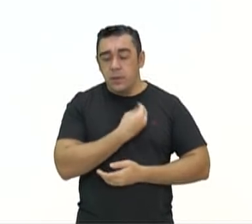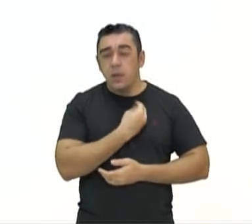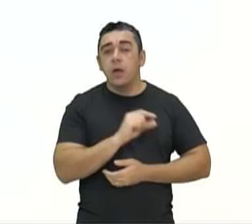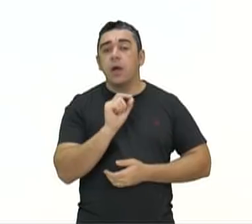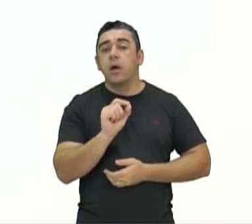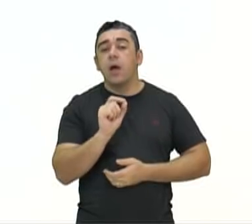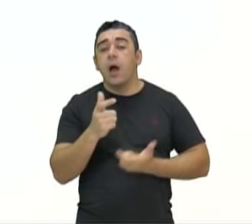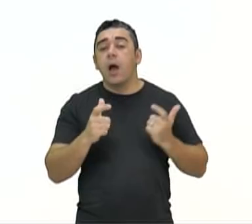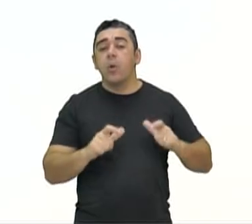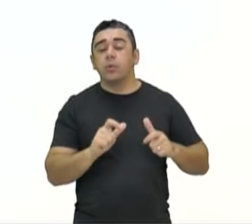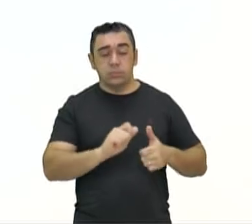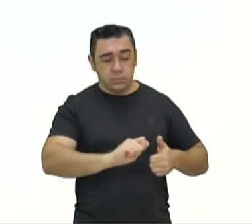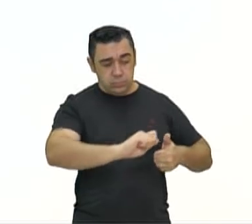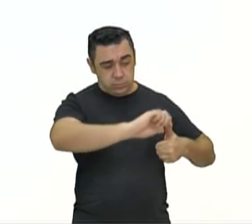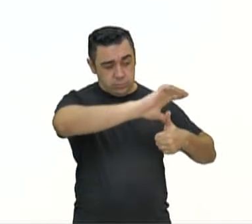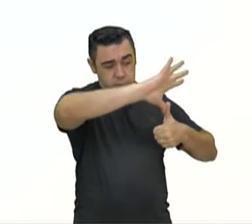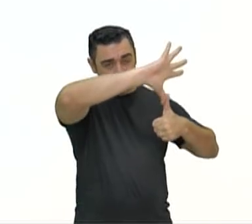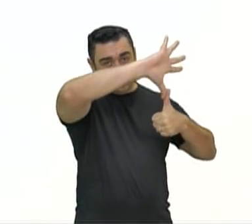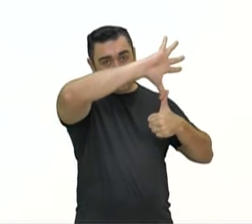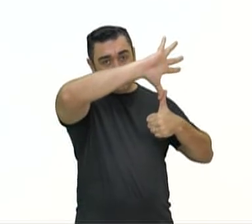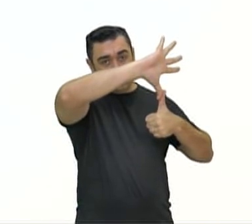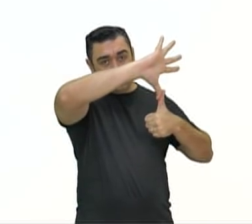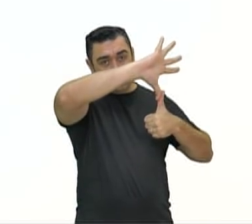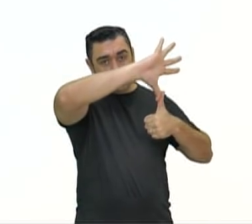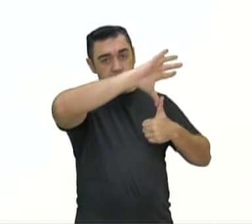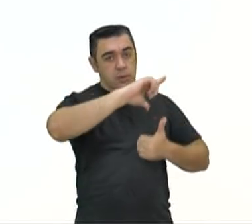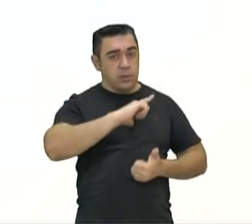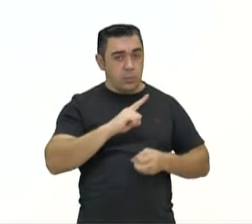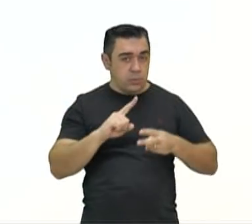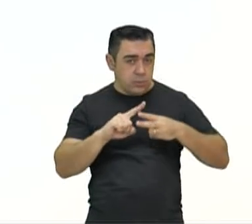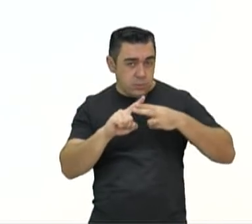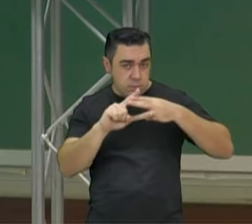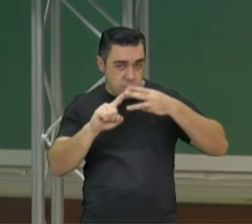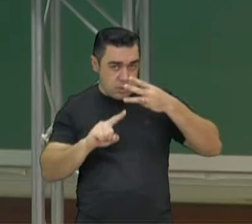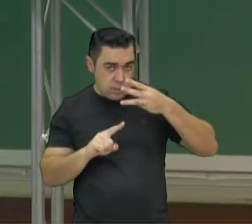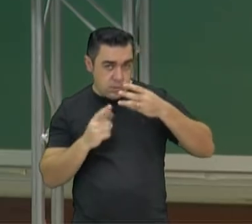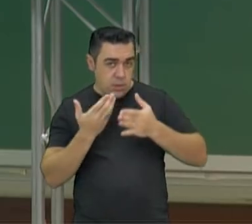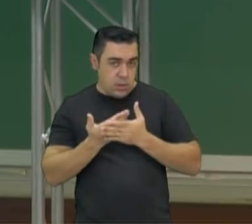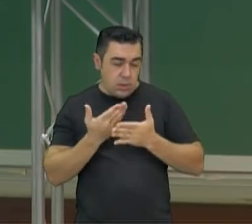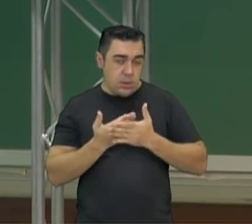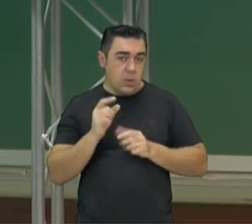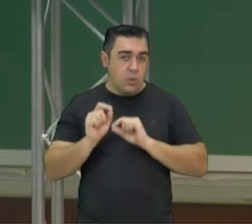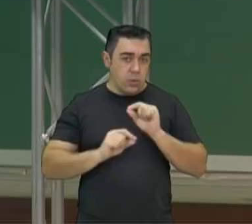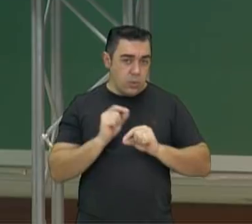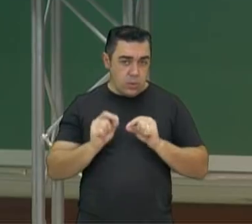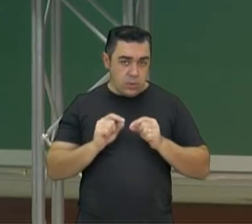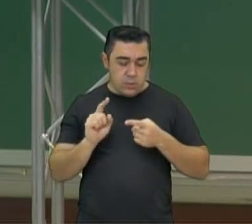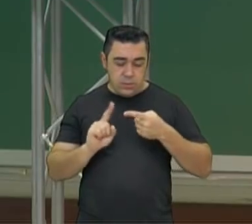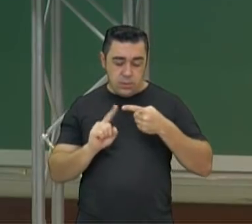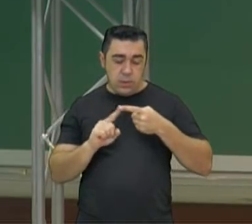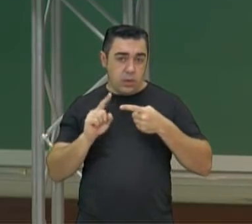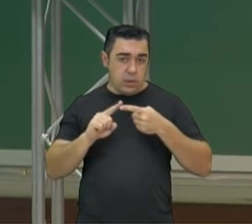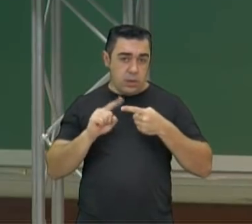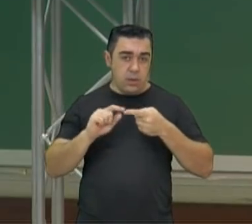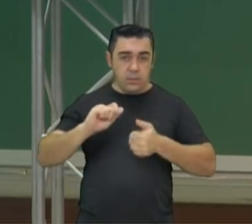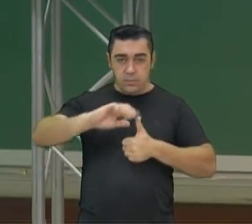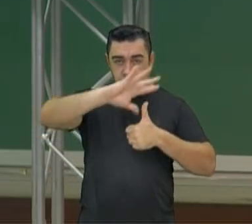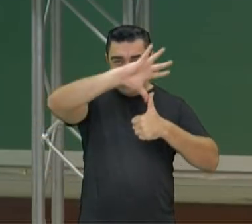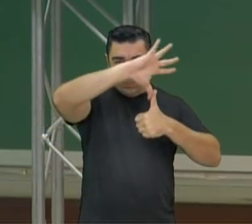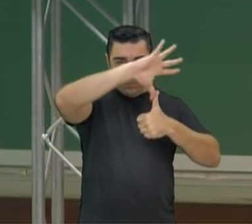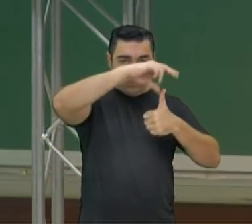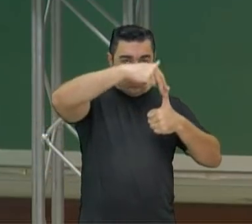norte-americano. Então nós vamos ter, na sequência, 3 aulas legais. Na primeira aula vamos falar sobre a América do Norte, depois a